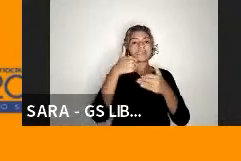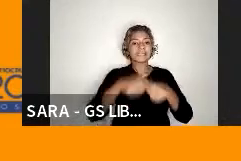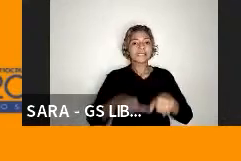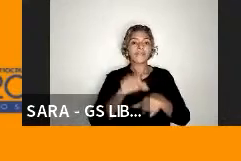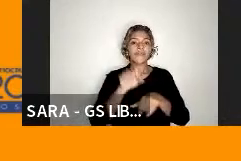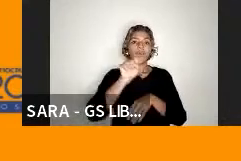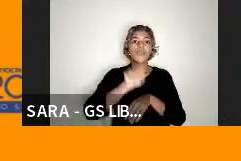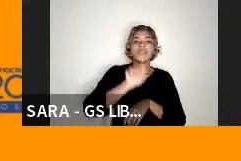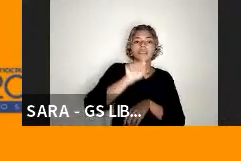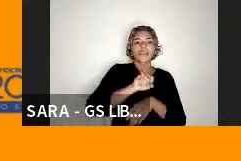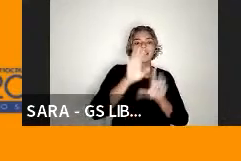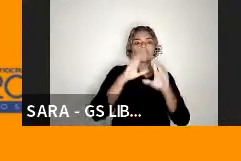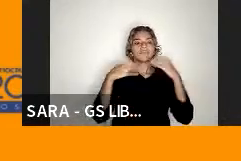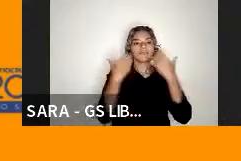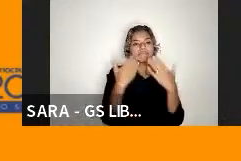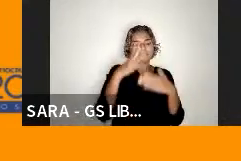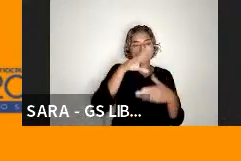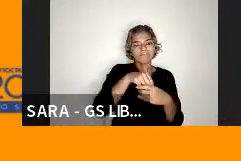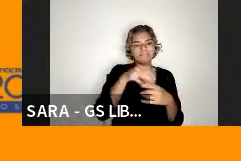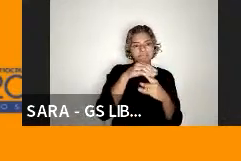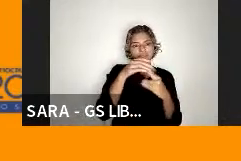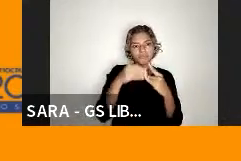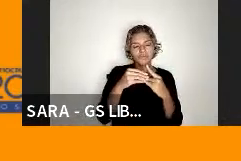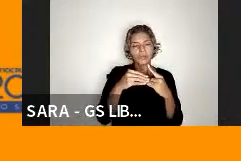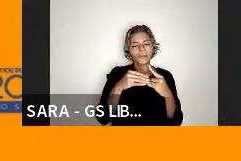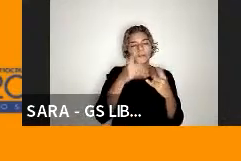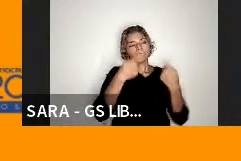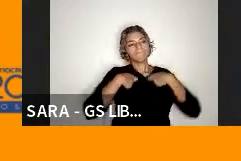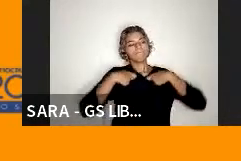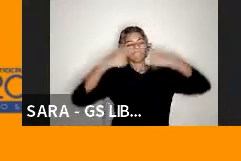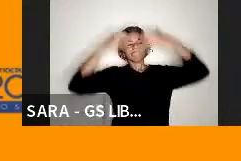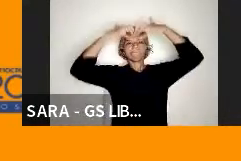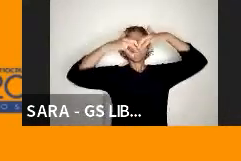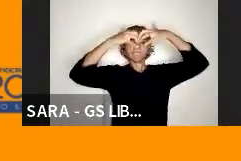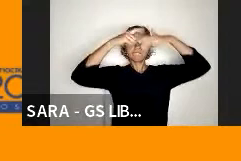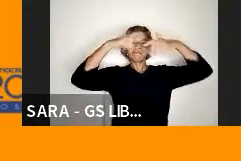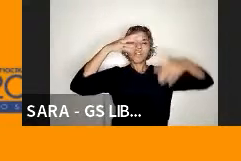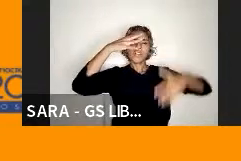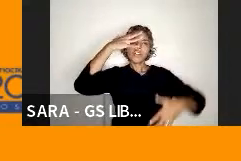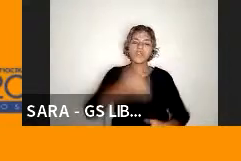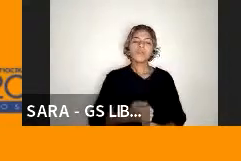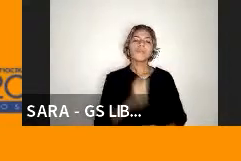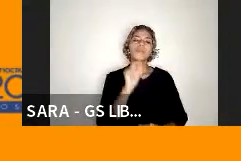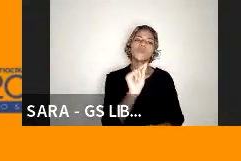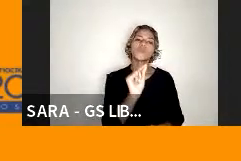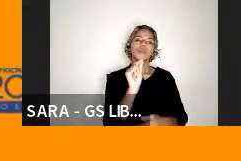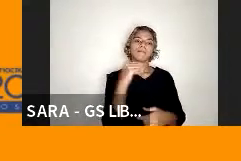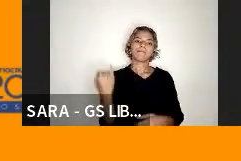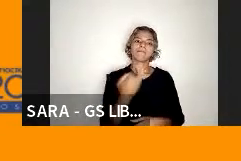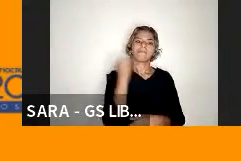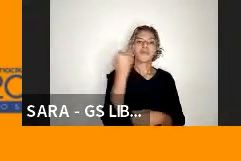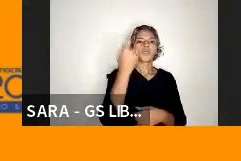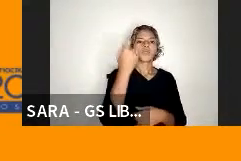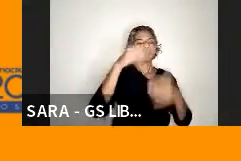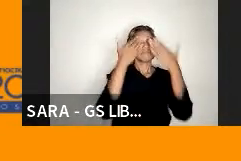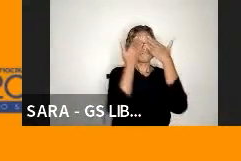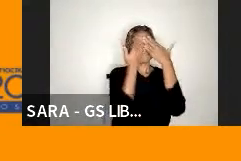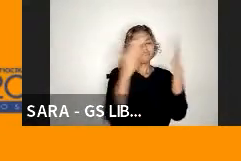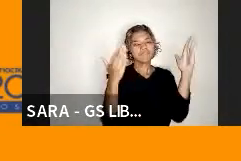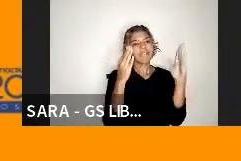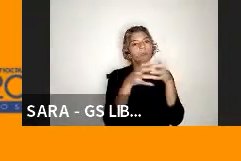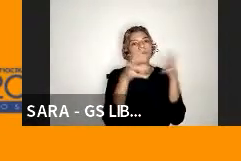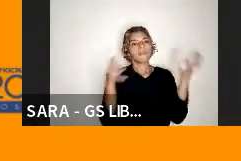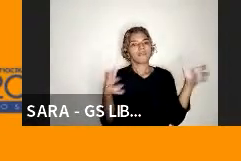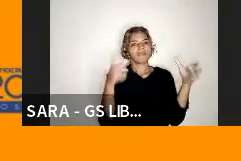da Fiocruz, a gente tem compreendido a importância da gente ampliar a nossa atuação. Né? E por que eu